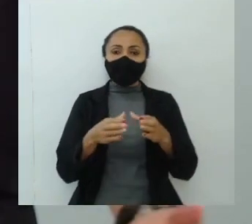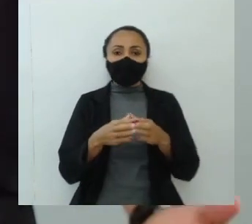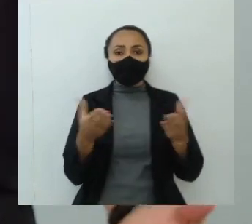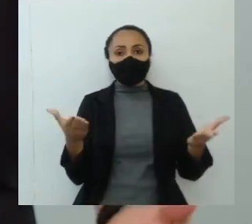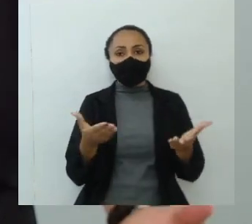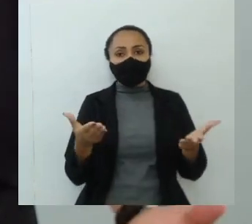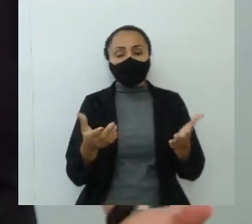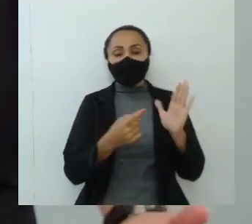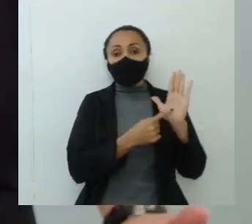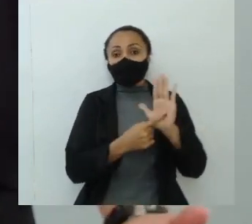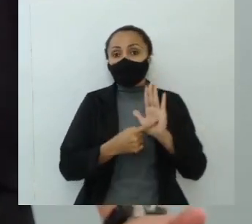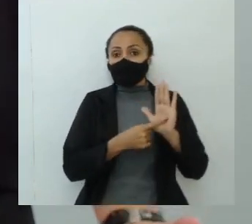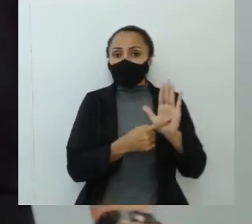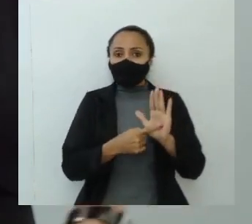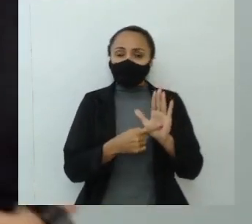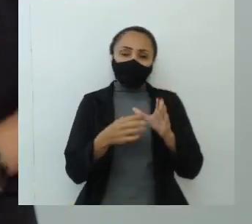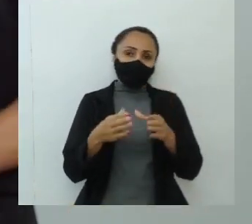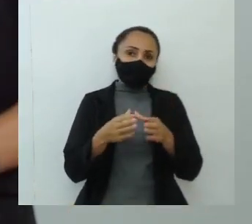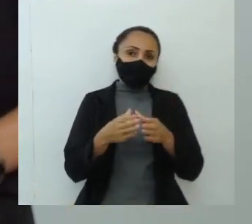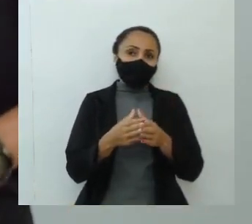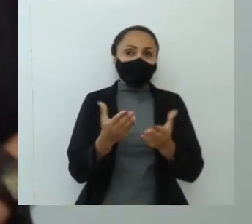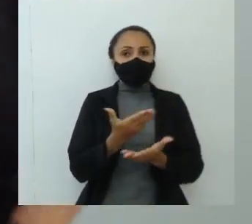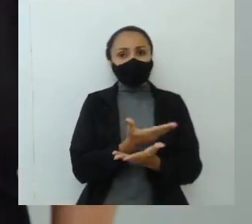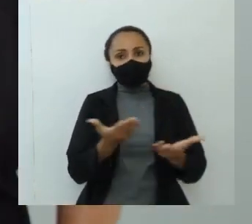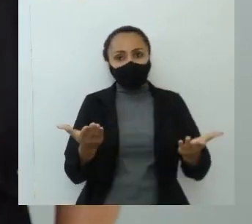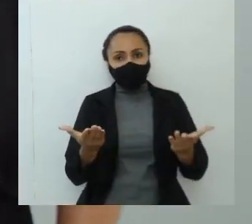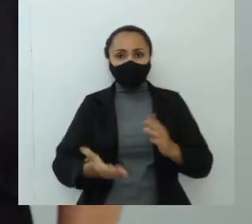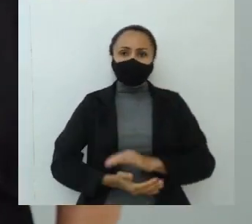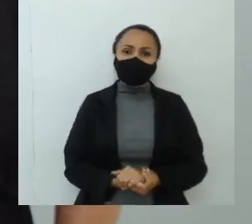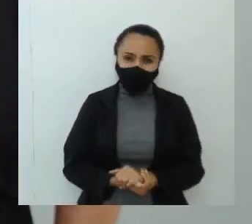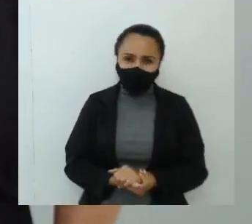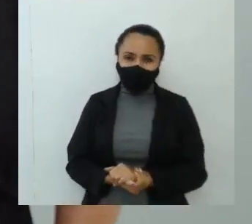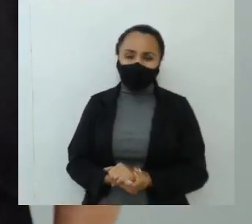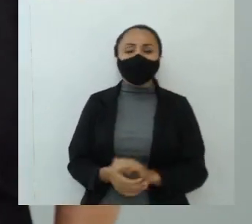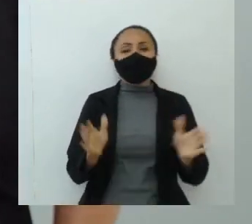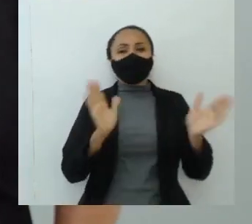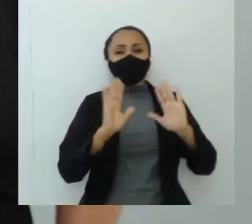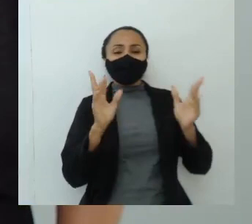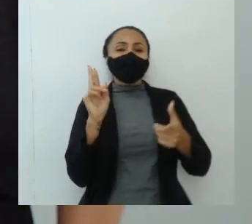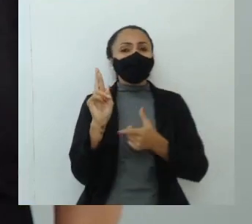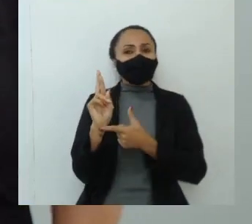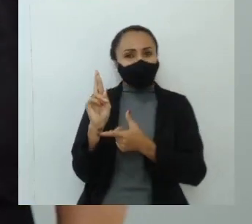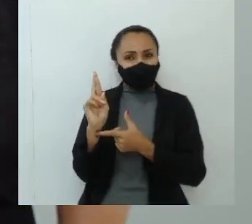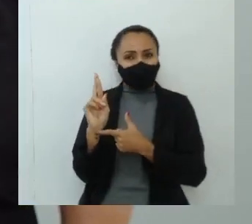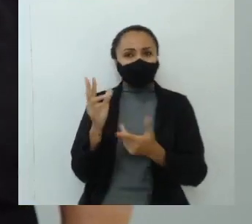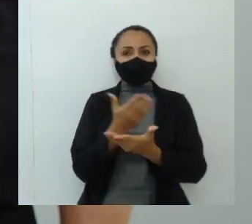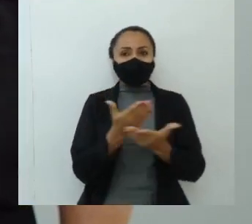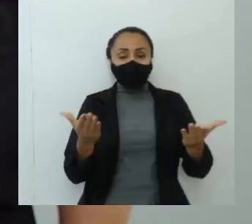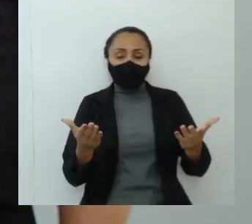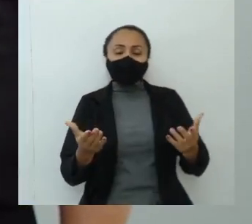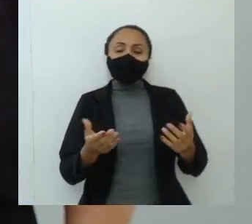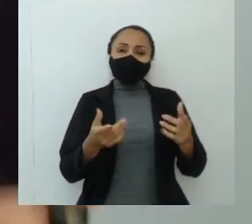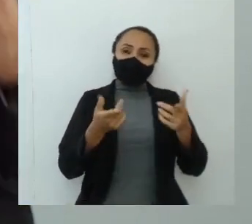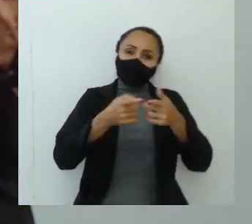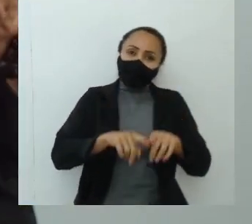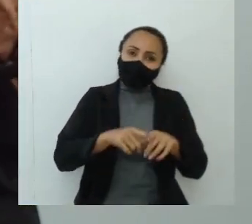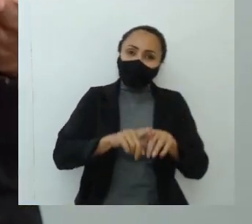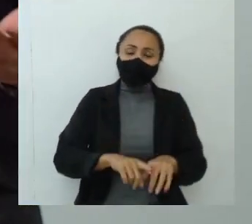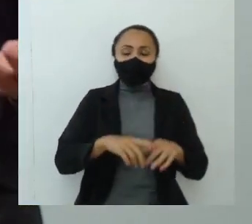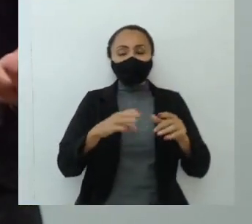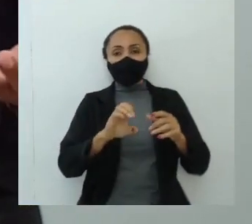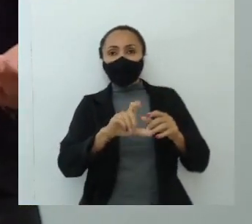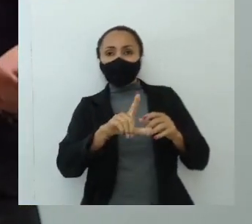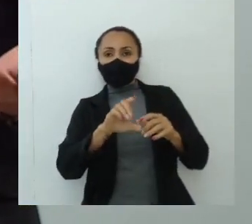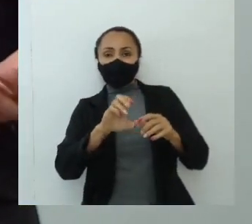hoje, precisa apresentar a nossa equipe como sempre, tá aqui ó. Estamos aqui com a Robertona, Roberta, nossa parceira, e a